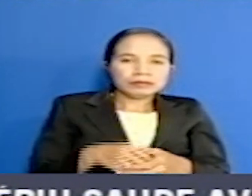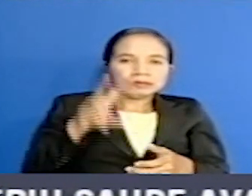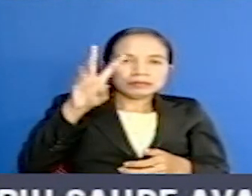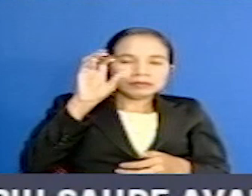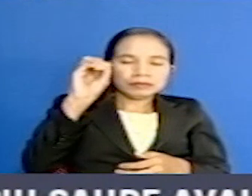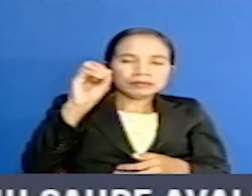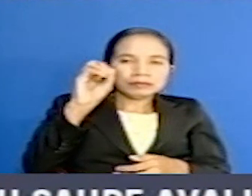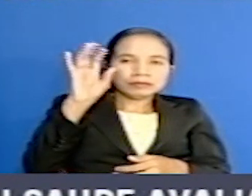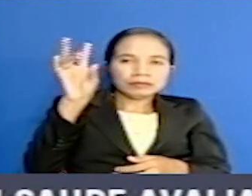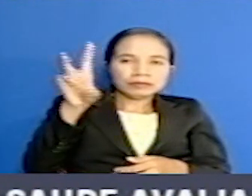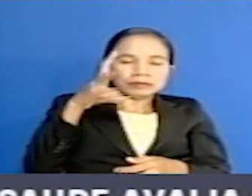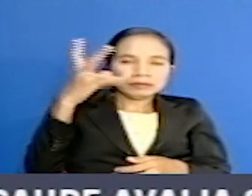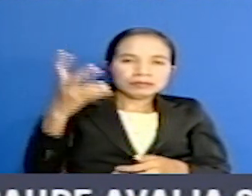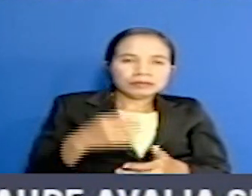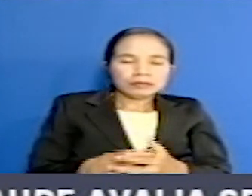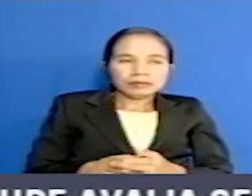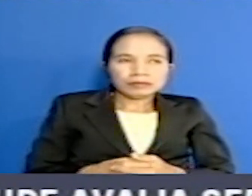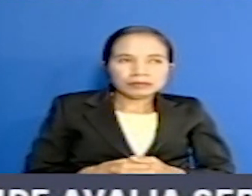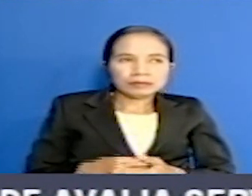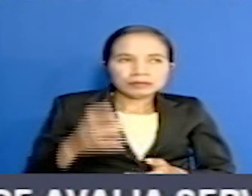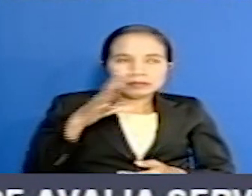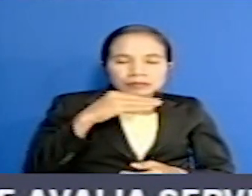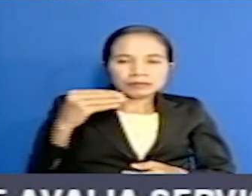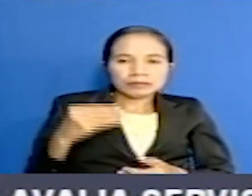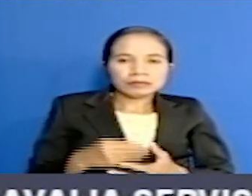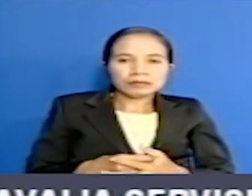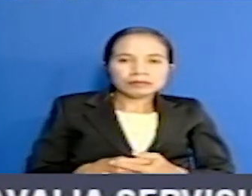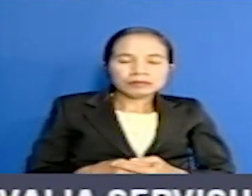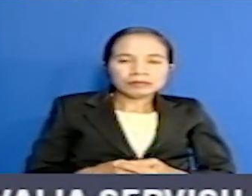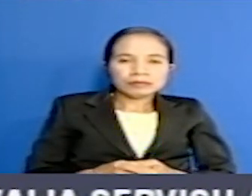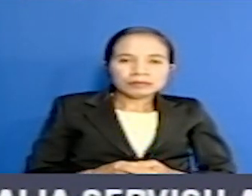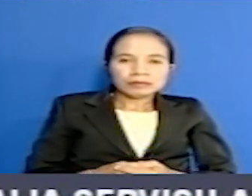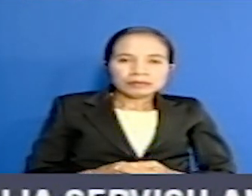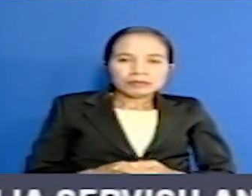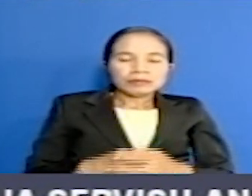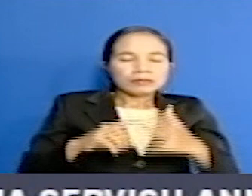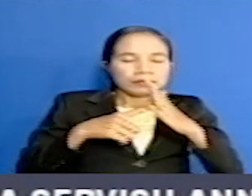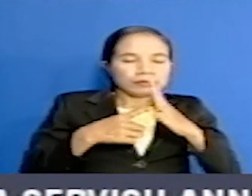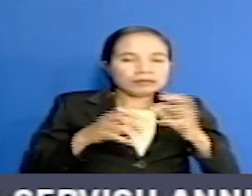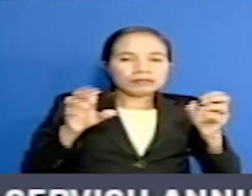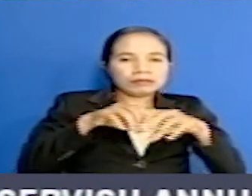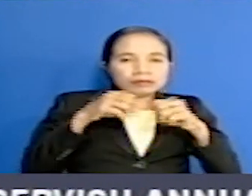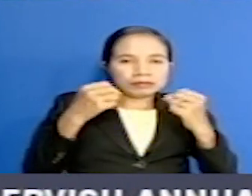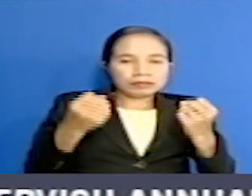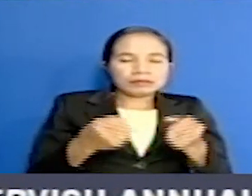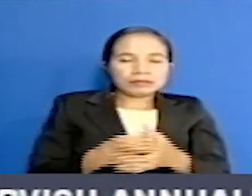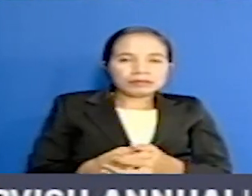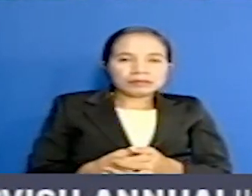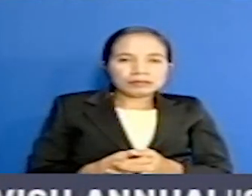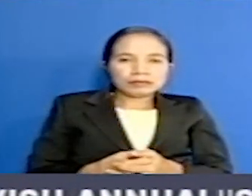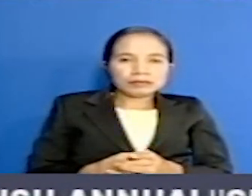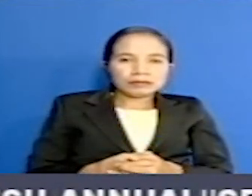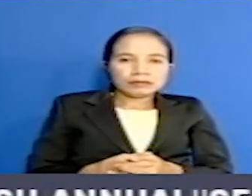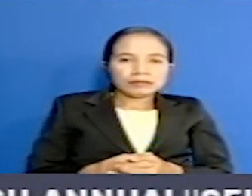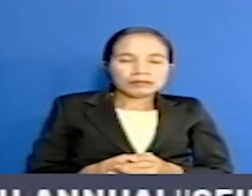dizia seti lo que te leten no mos di lo lancer ne mos ha hu la dia kona tu ita fo informasaun to ama ona hier